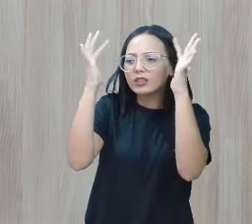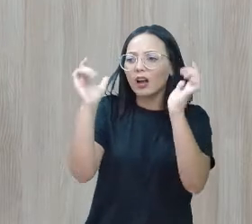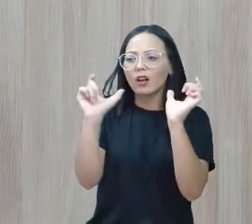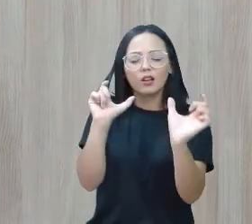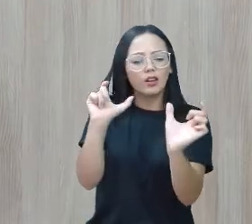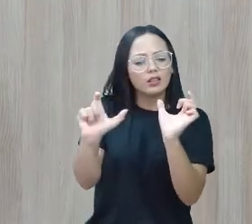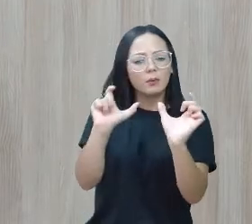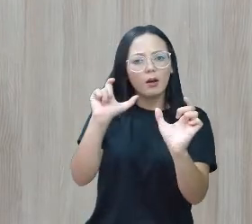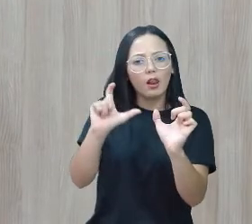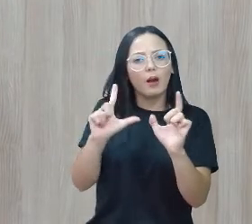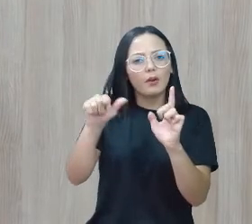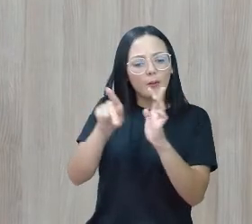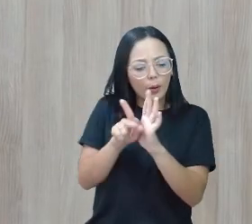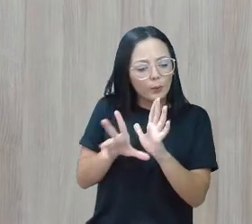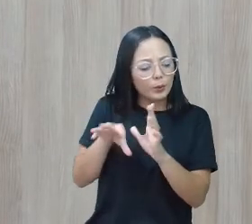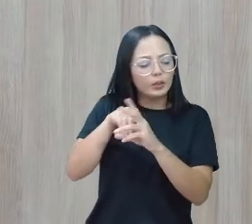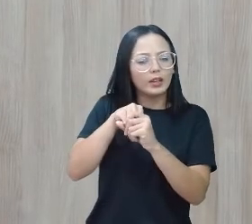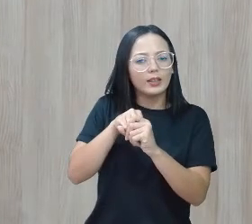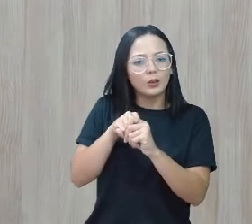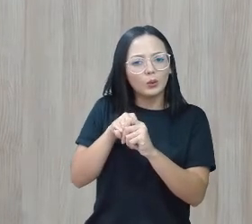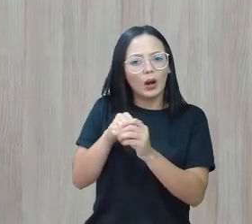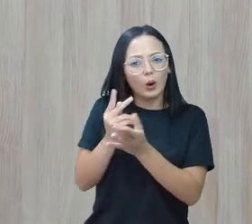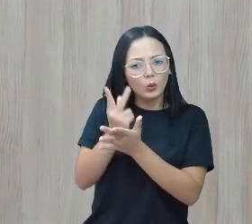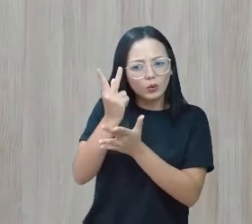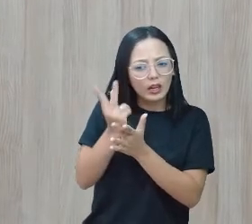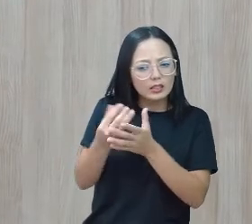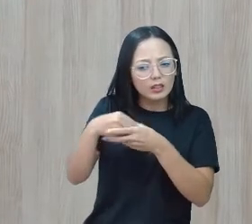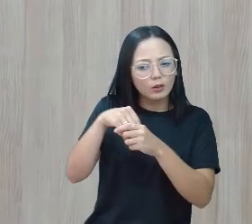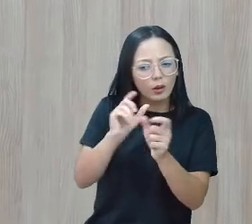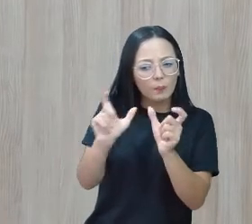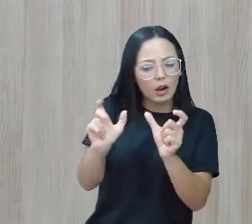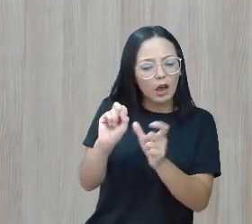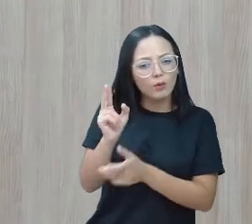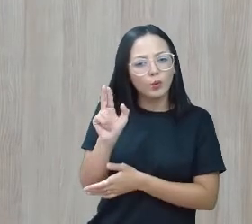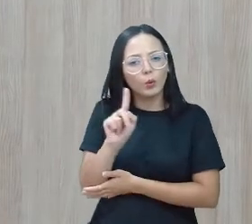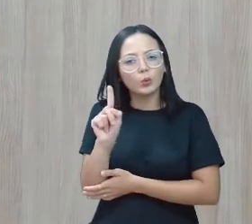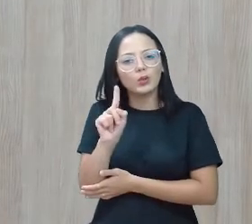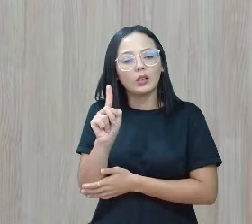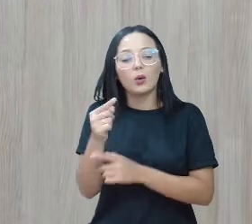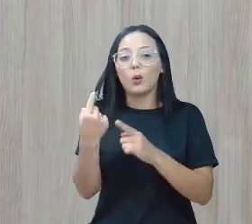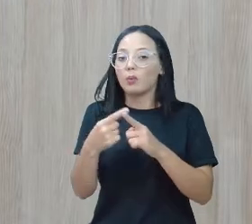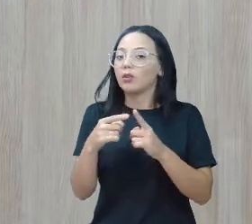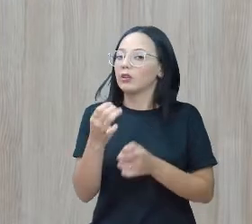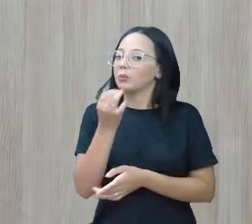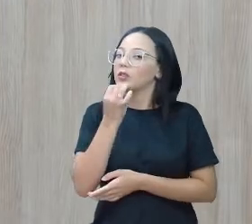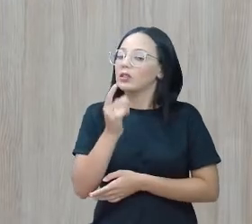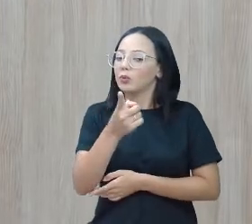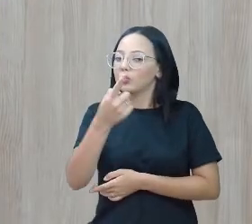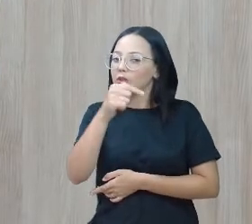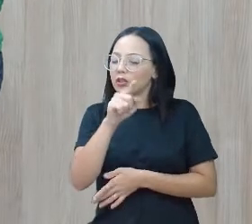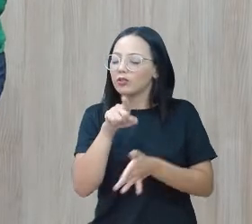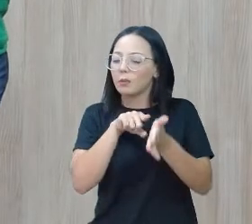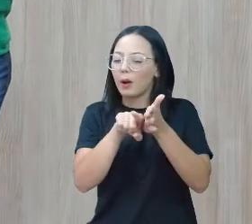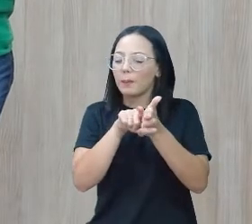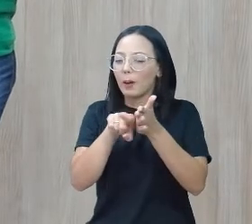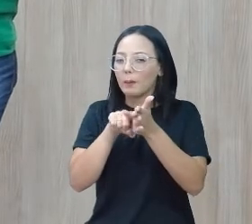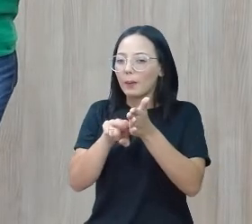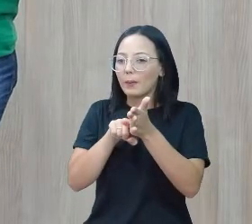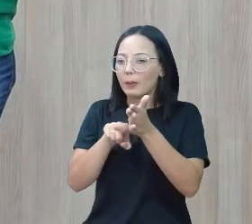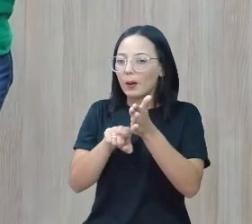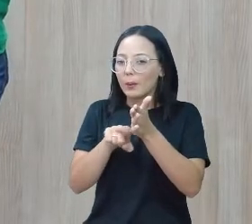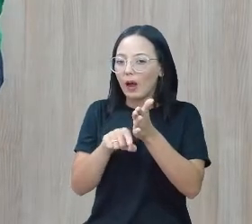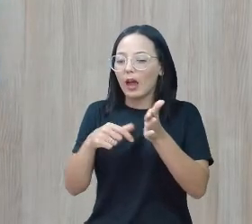palavra? Faz parte, acontece isso com essa palavra ou não? Porque quando você faz essas perguntas, e